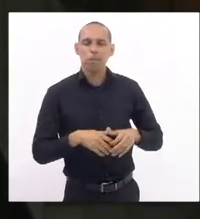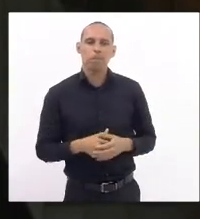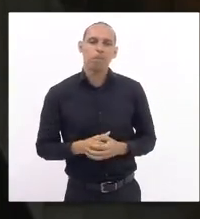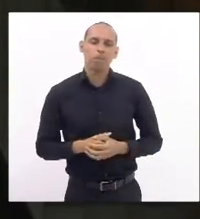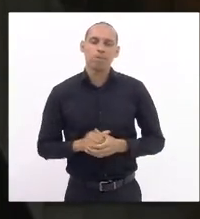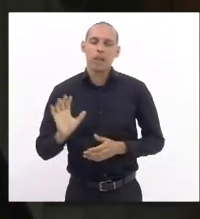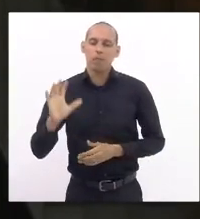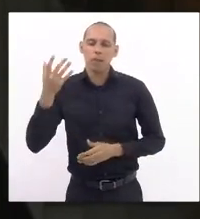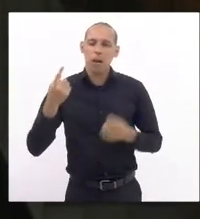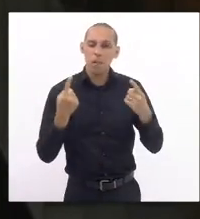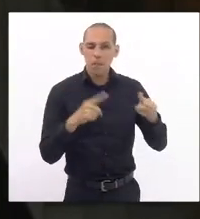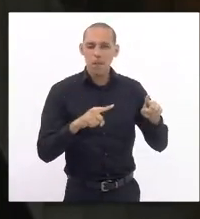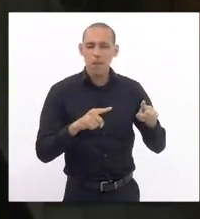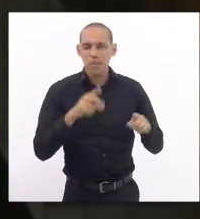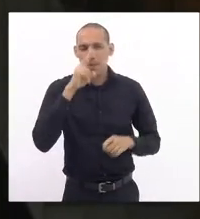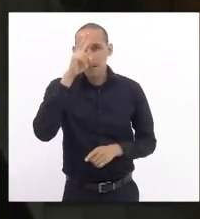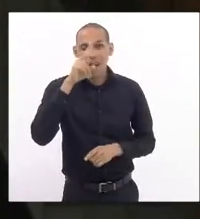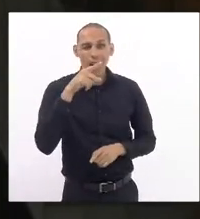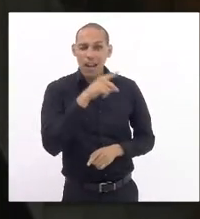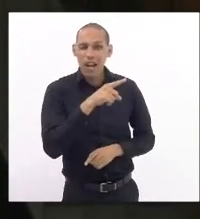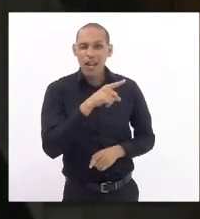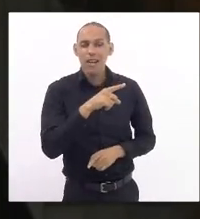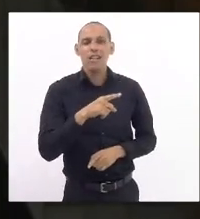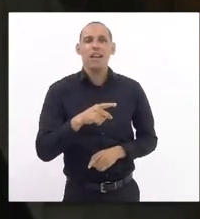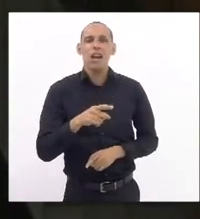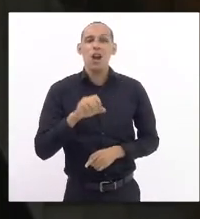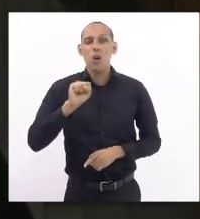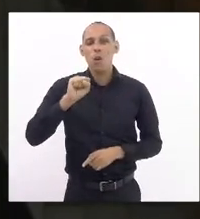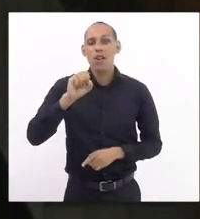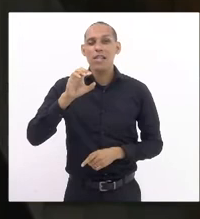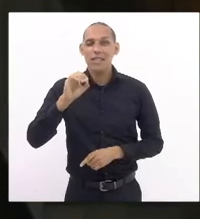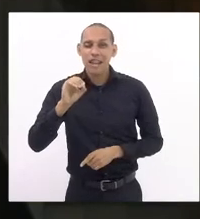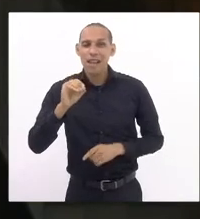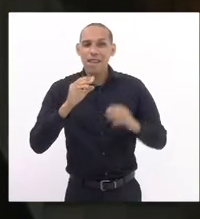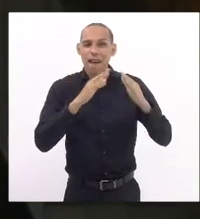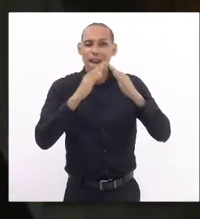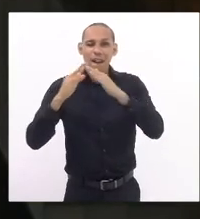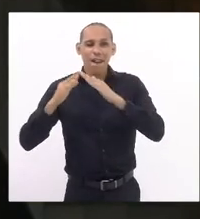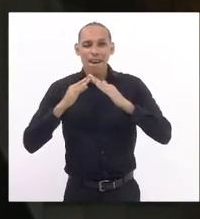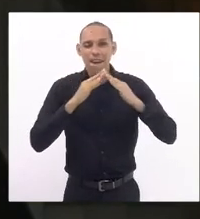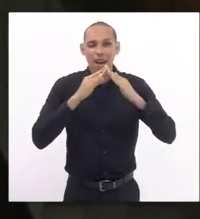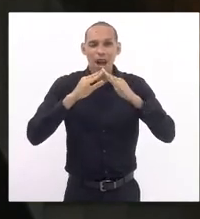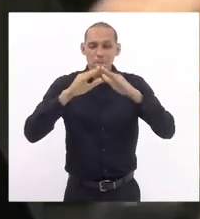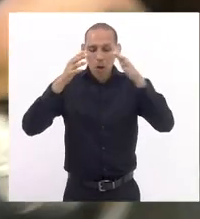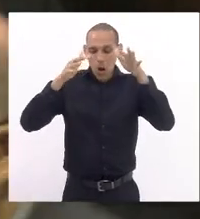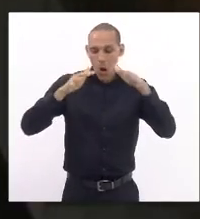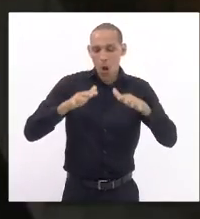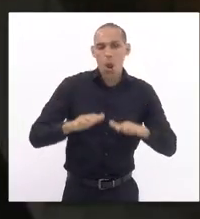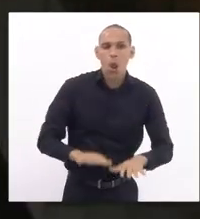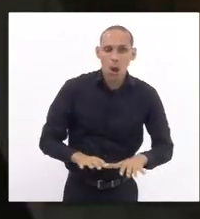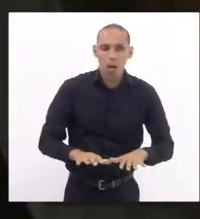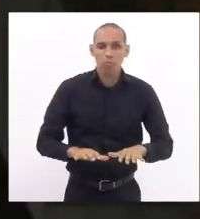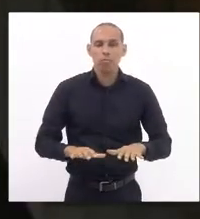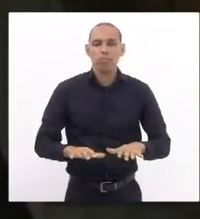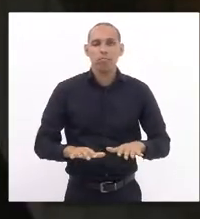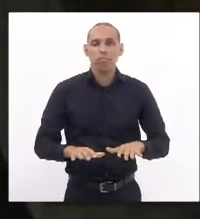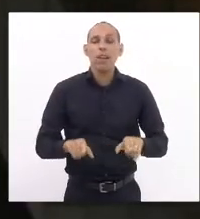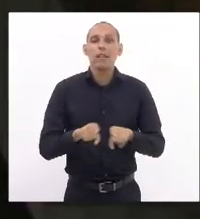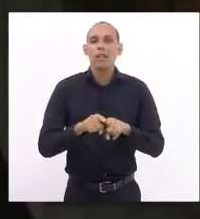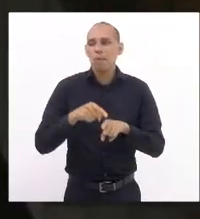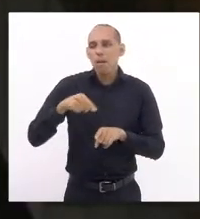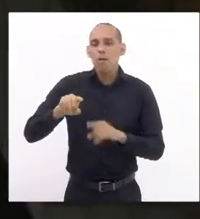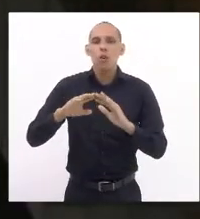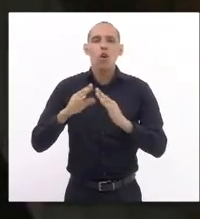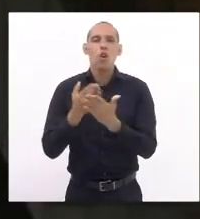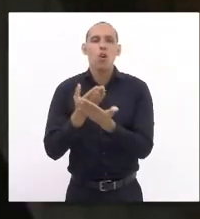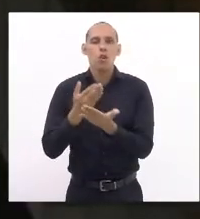pela tragédia. Só ali no Morro da Oficina foram 80 casas soterradas. Estivemos no Colégio Estadual Rui